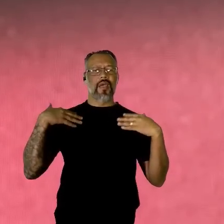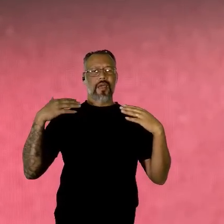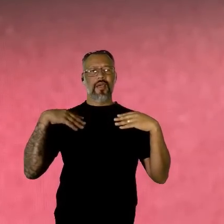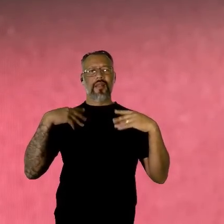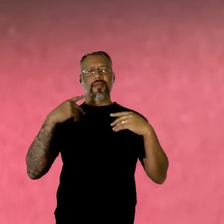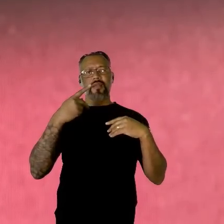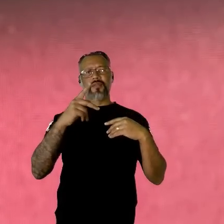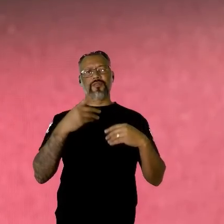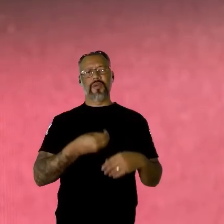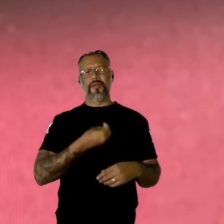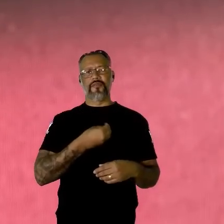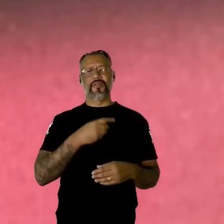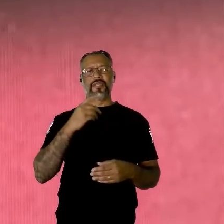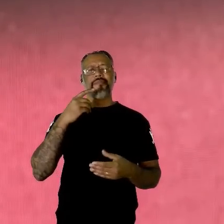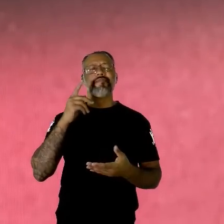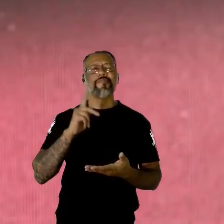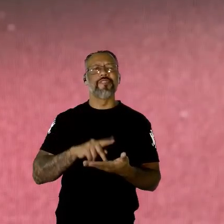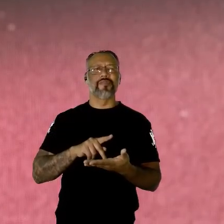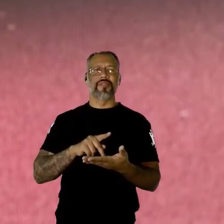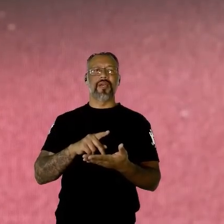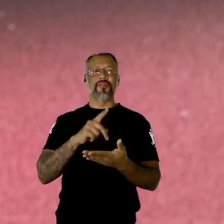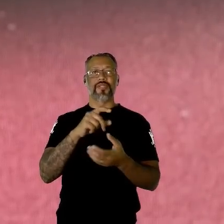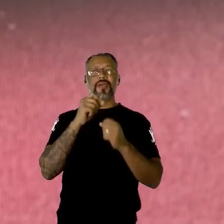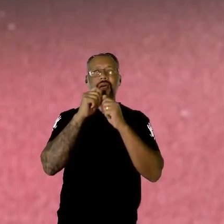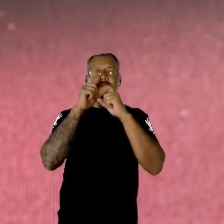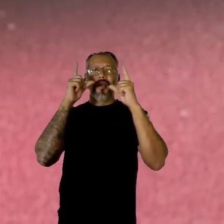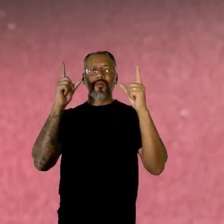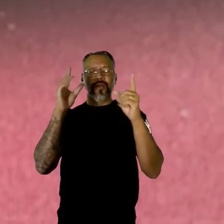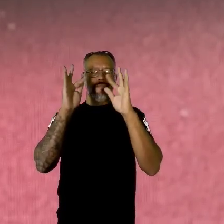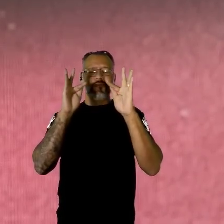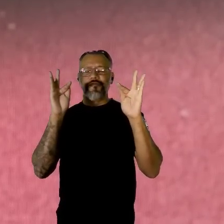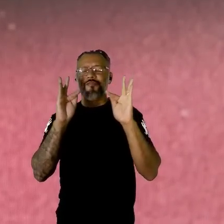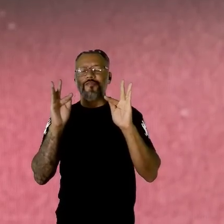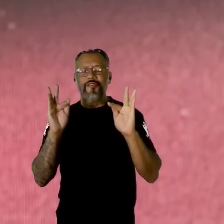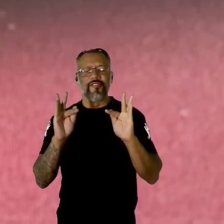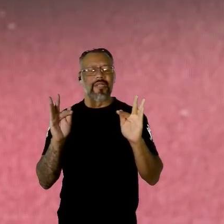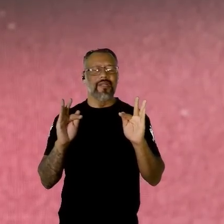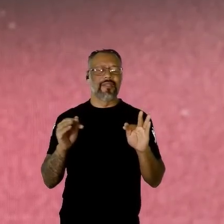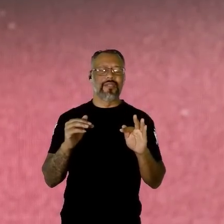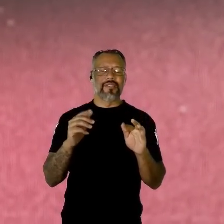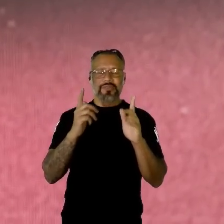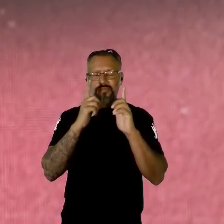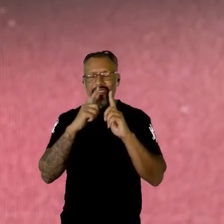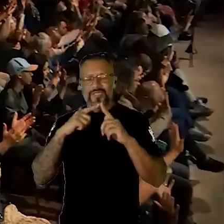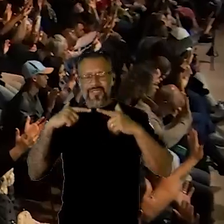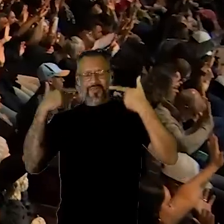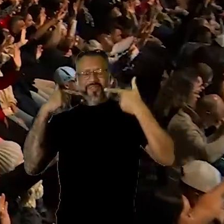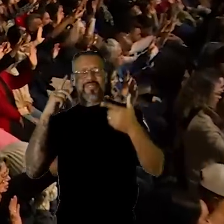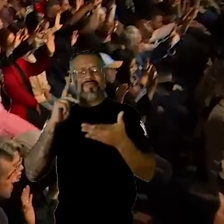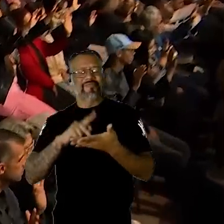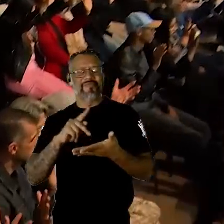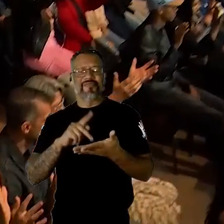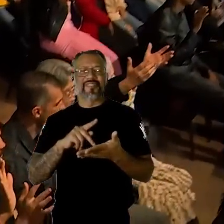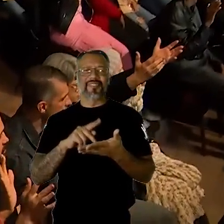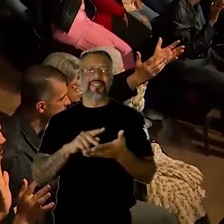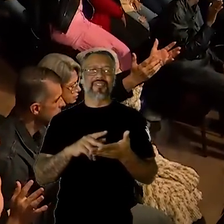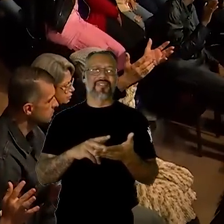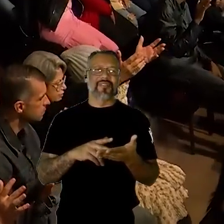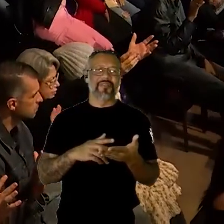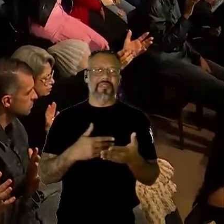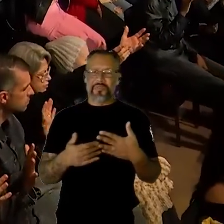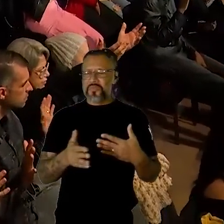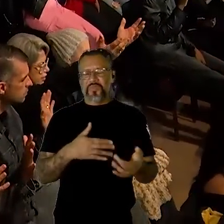alegria de verdade acordar feliz pegar sorrindo de verdade não tem nenhum motivo simplesmente